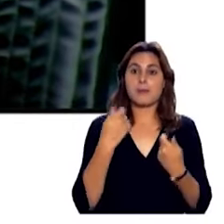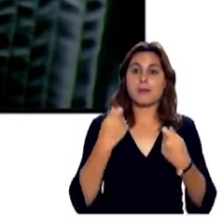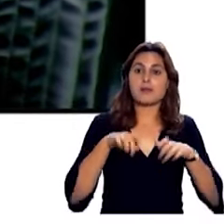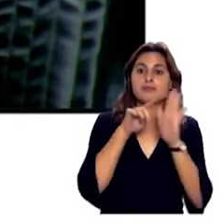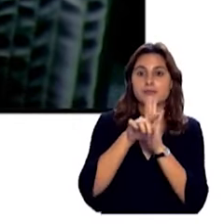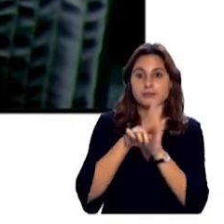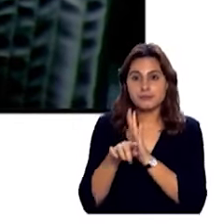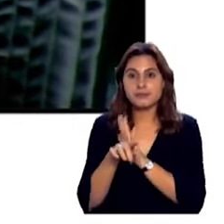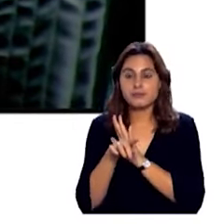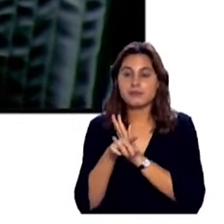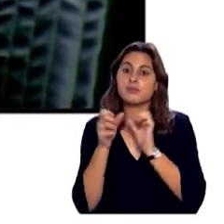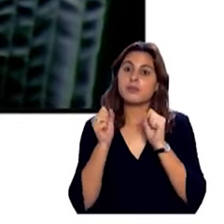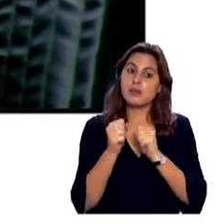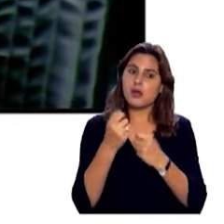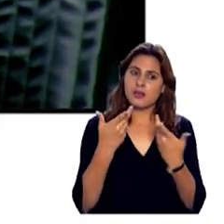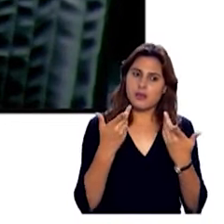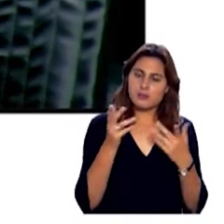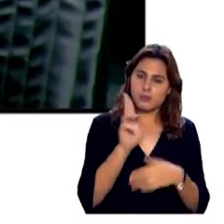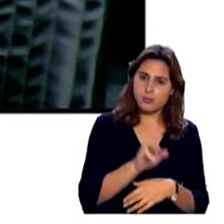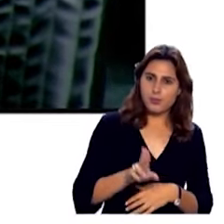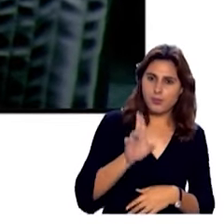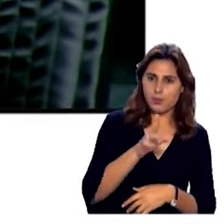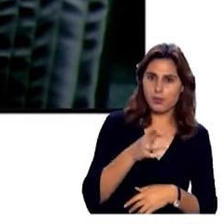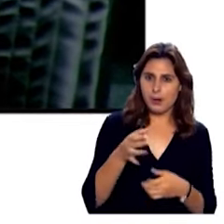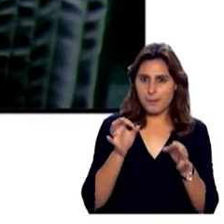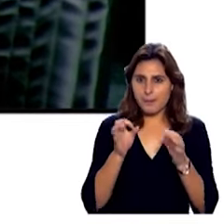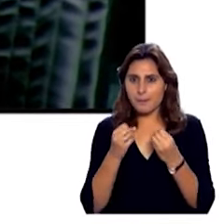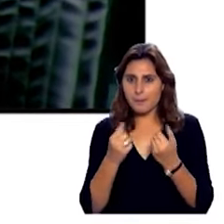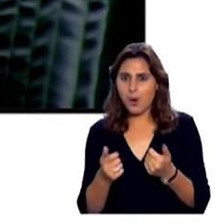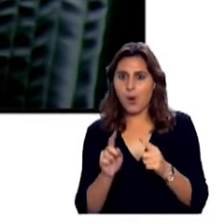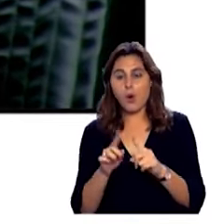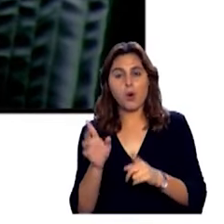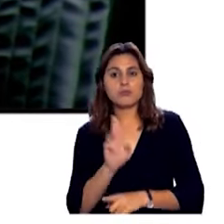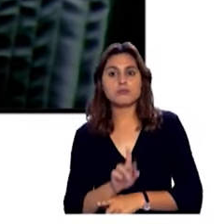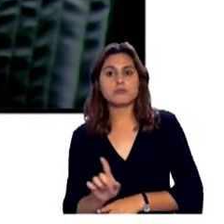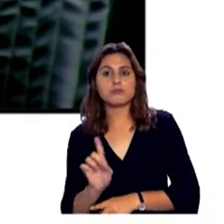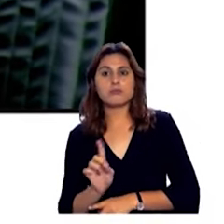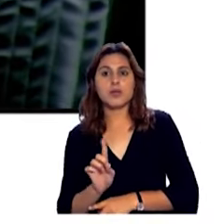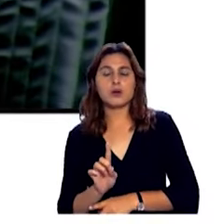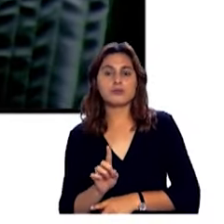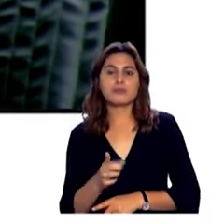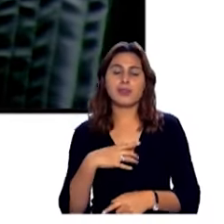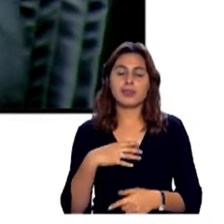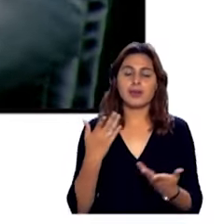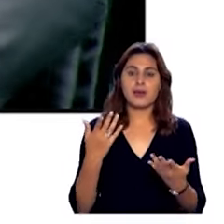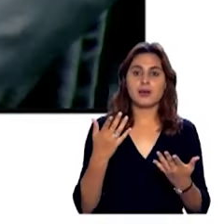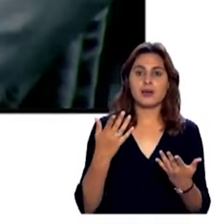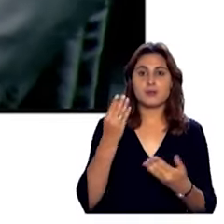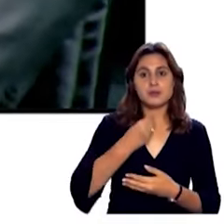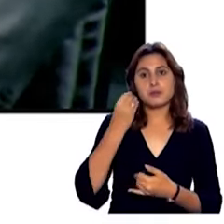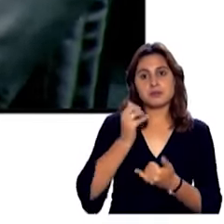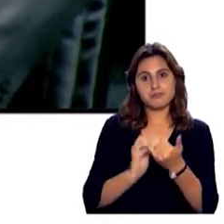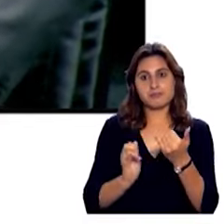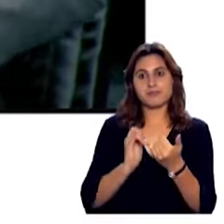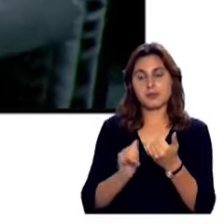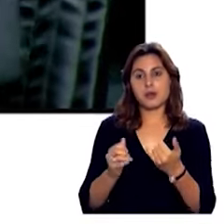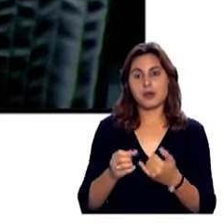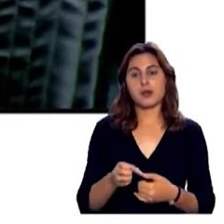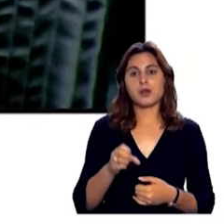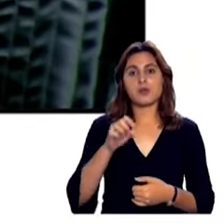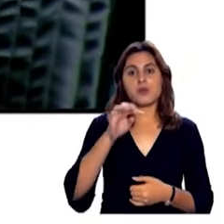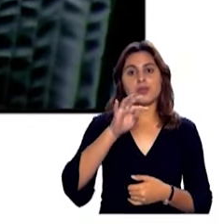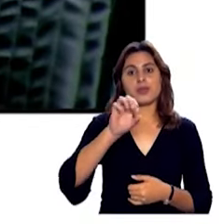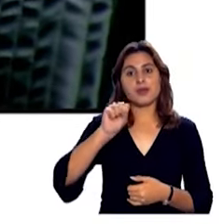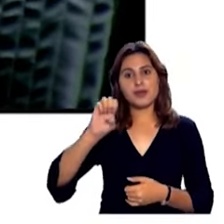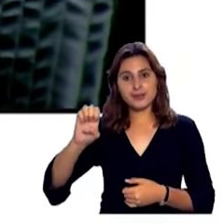aqui poderia ser útil para nós ou não útil nós temos uma experiência semelhante a isso no Tribunal Superior Eleitoral né então existem as